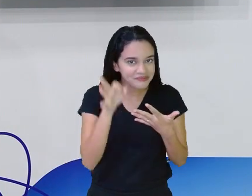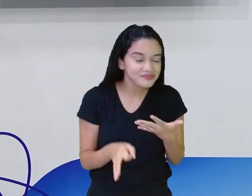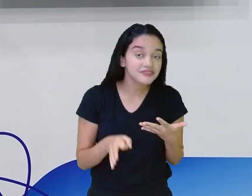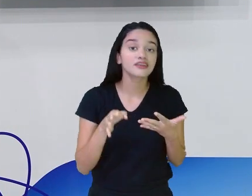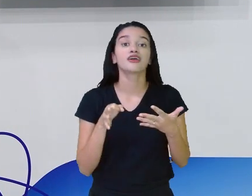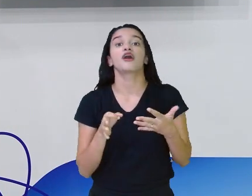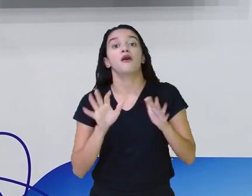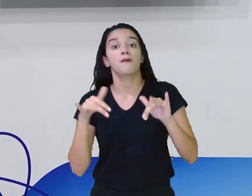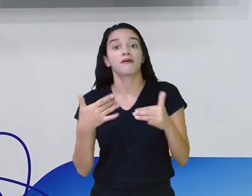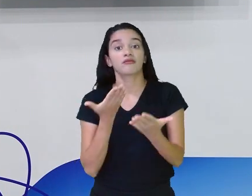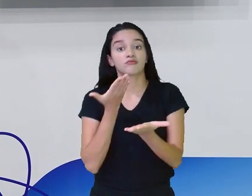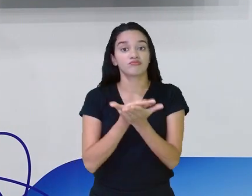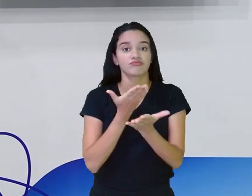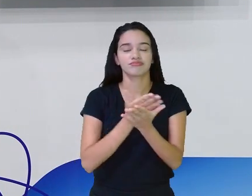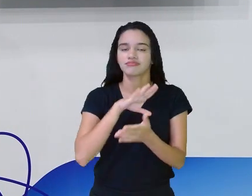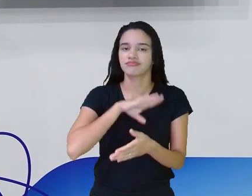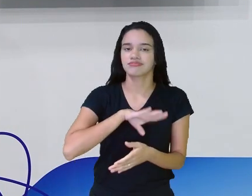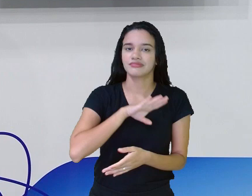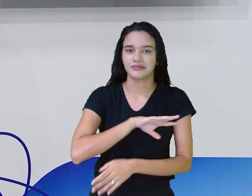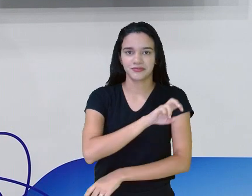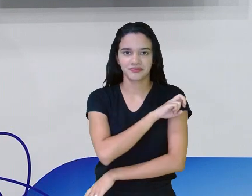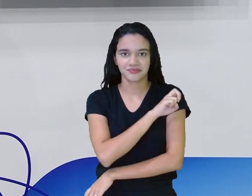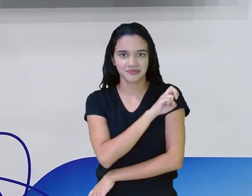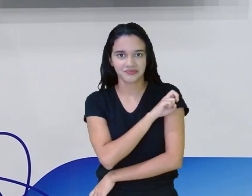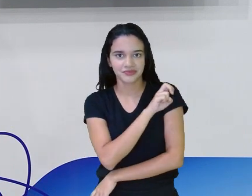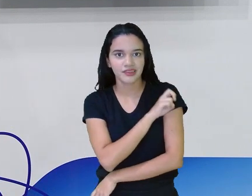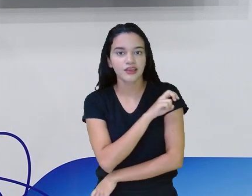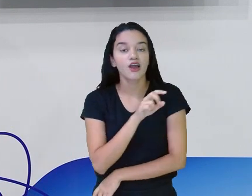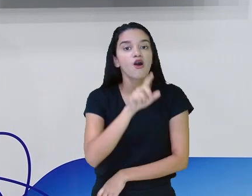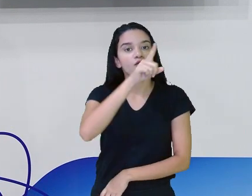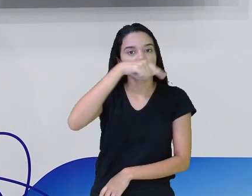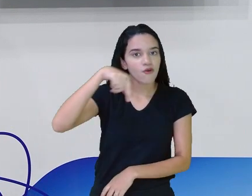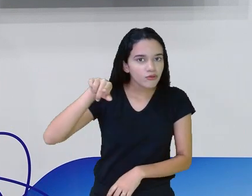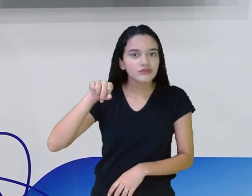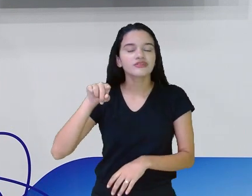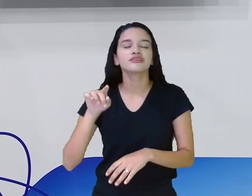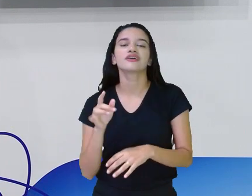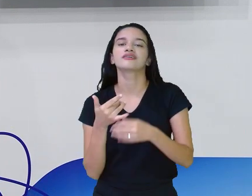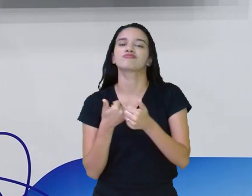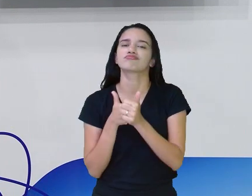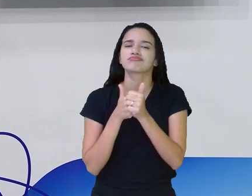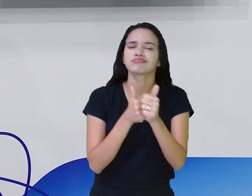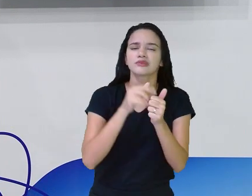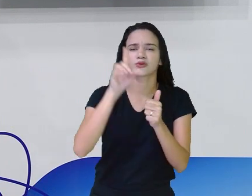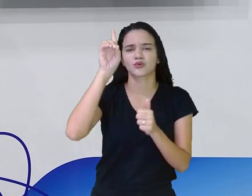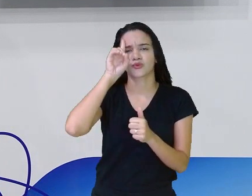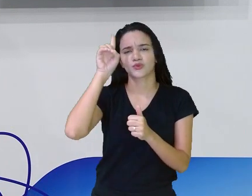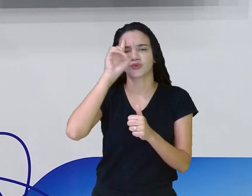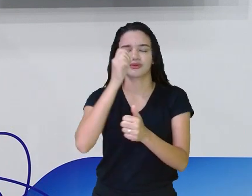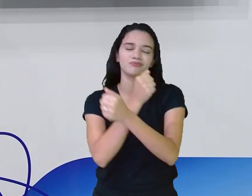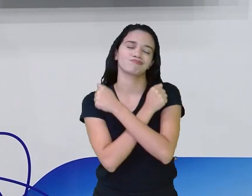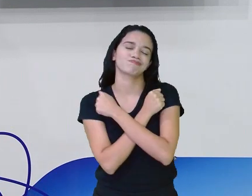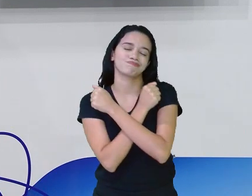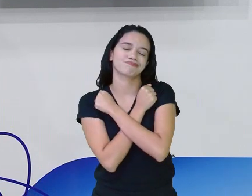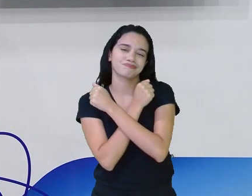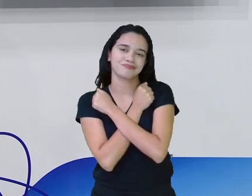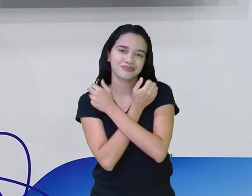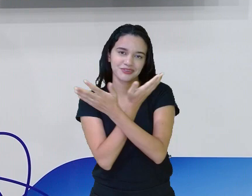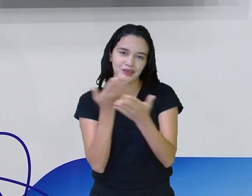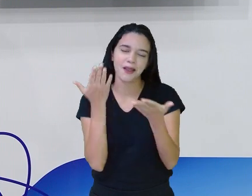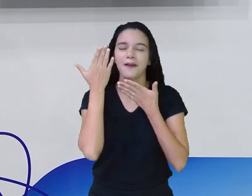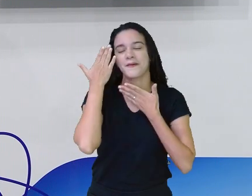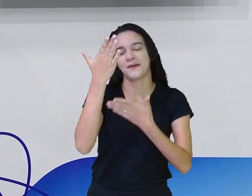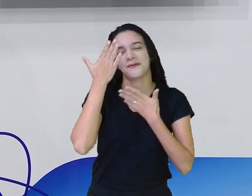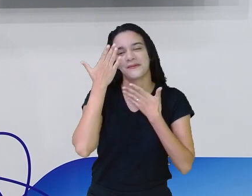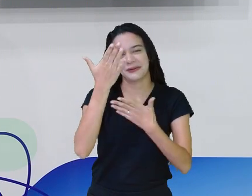mais uma aula de língua portuguesa para os quintos anos. Você que nos acompanha diariamente, forte abraço, muito obrigada por